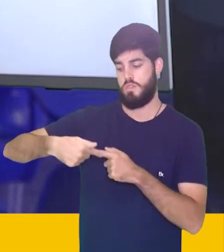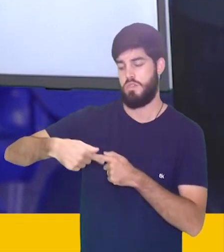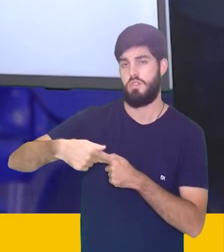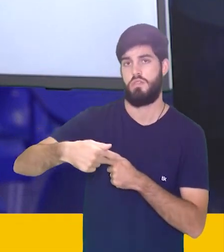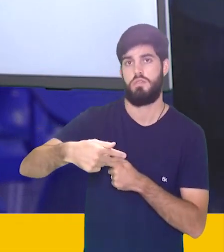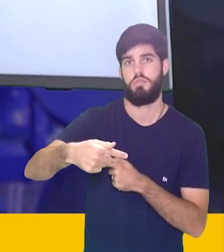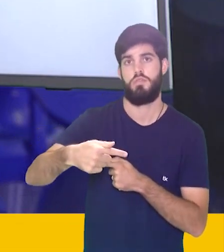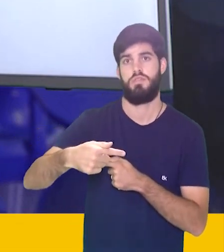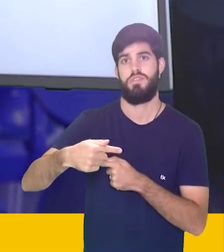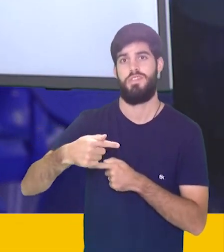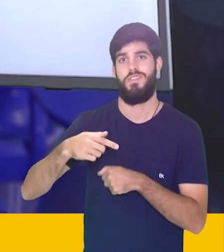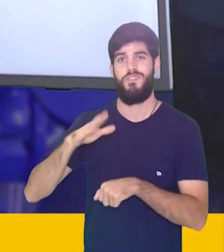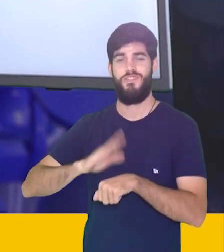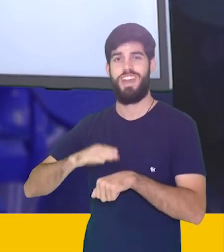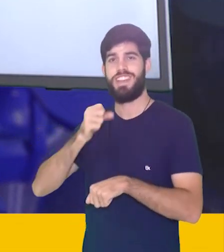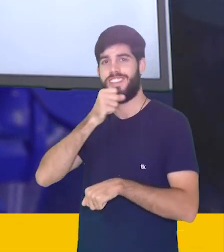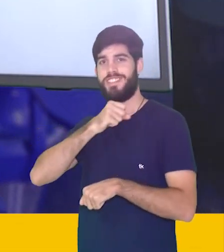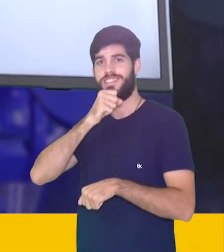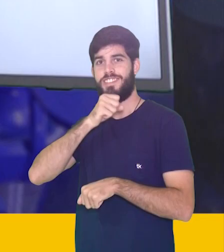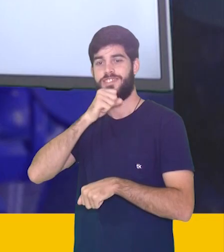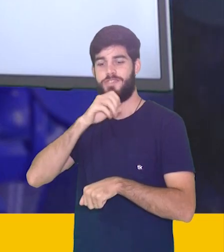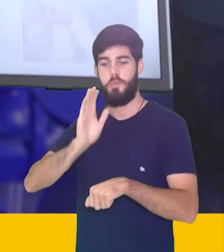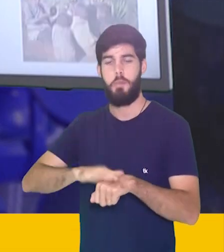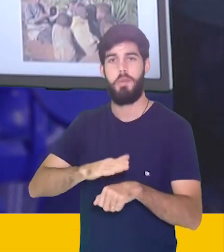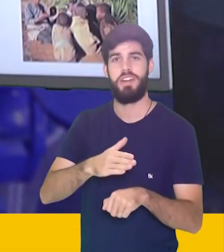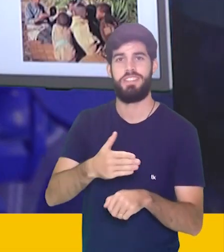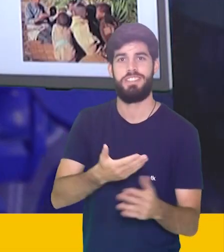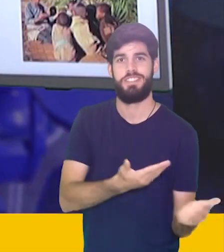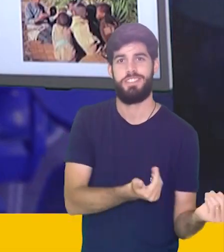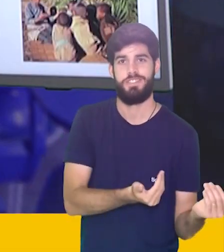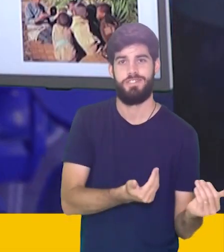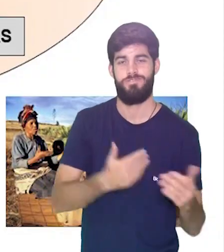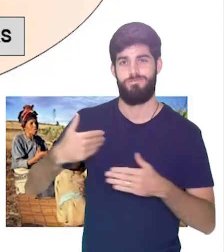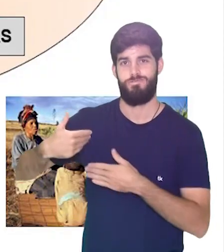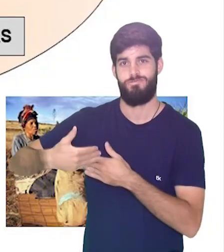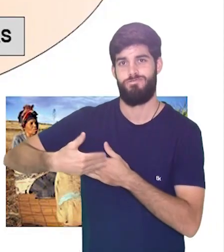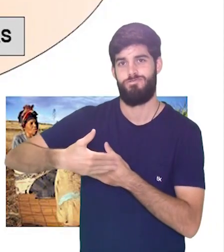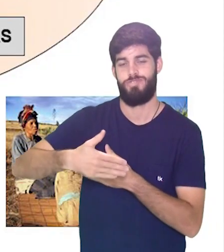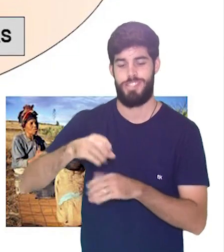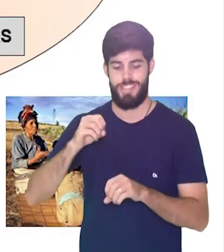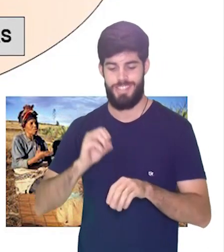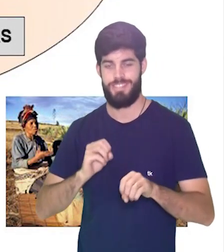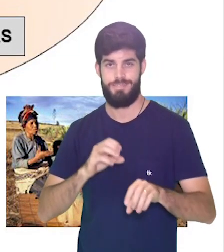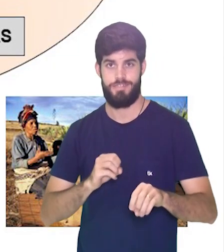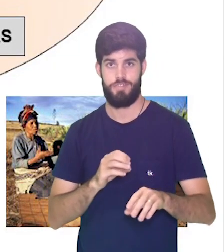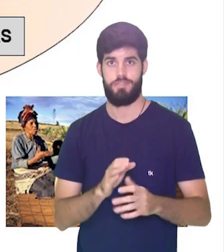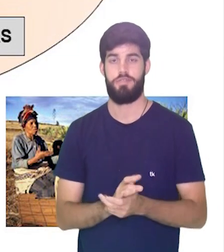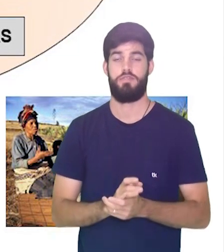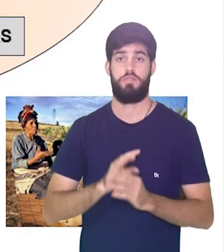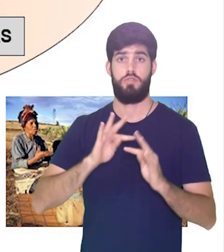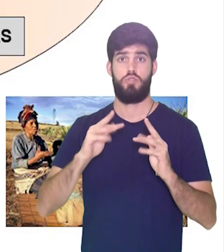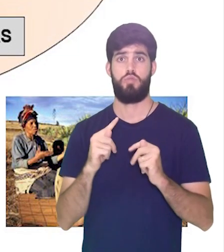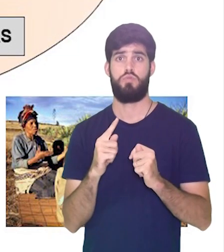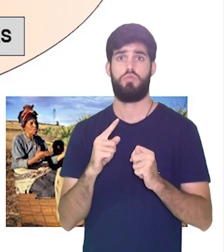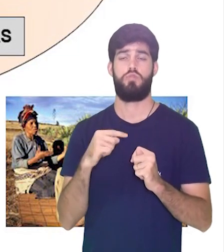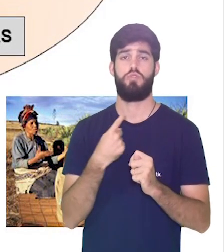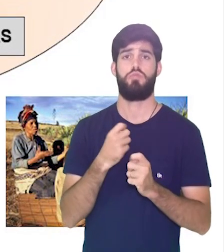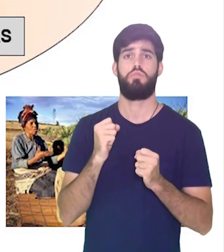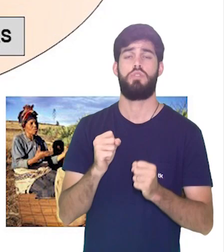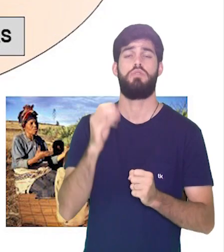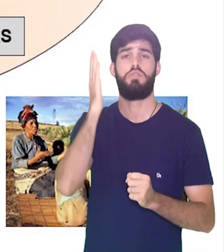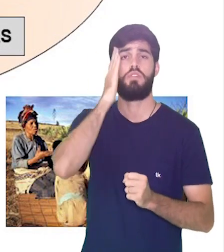das gerações mais velhas para as mais novas. Tudo isso aqui a gente pode entender também